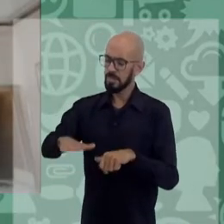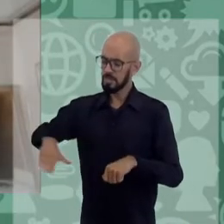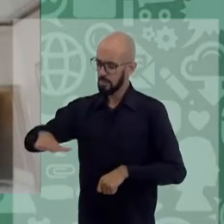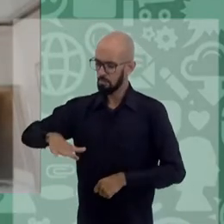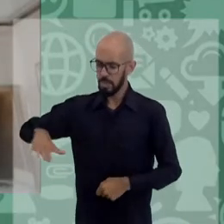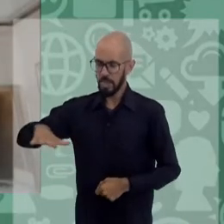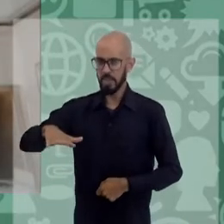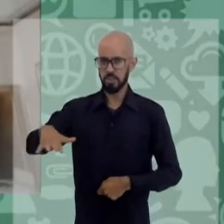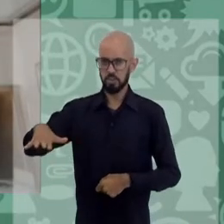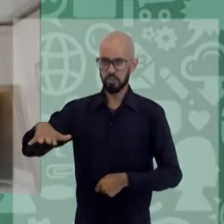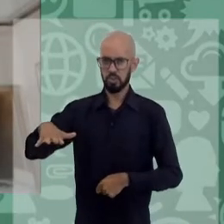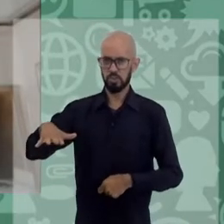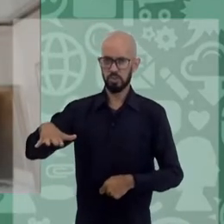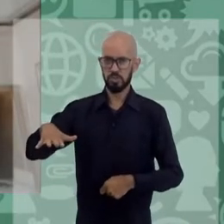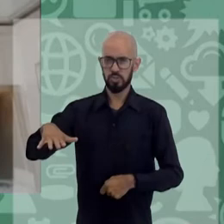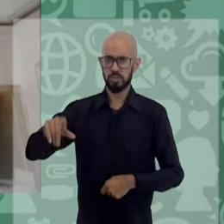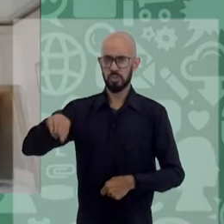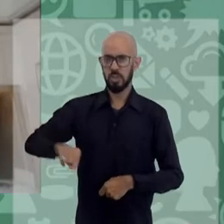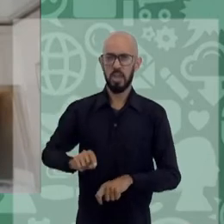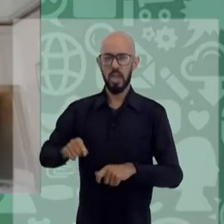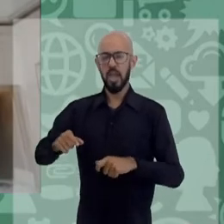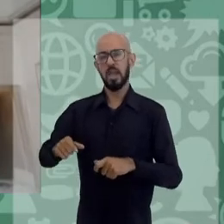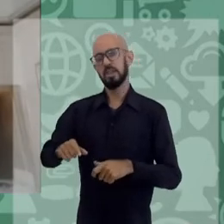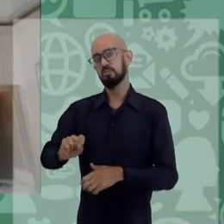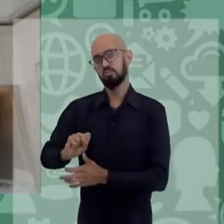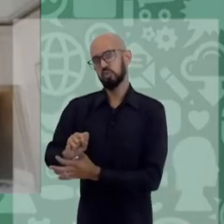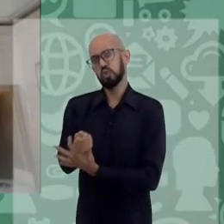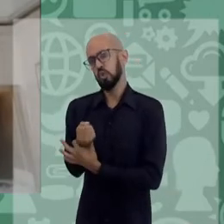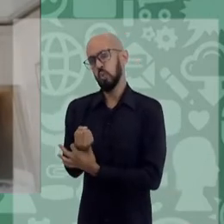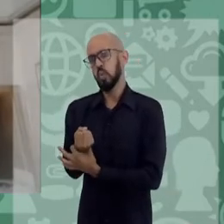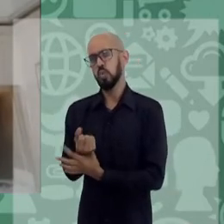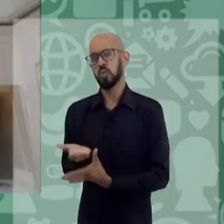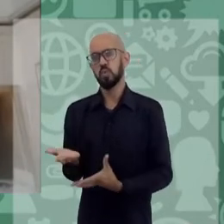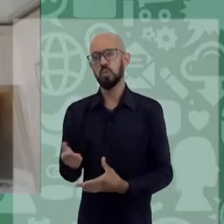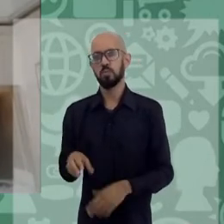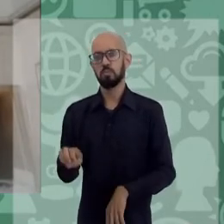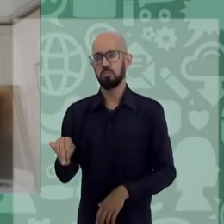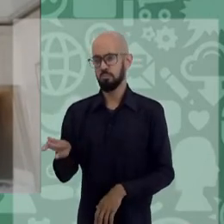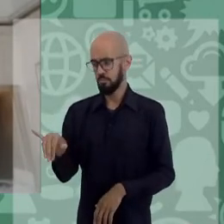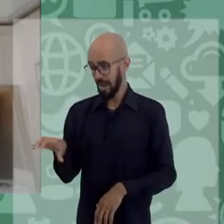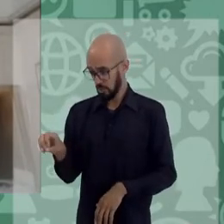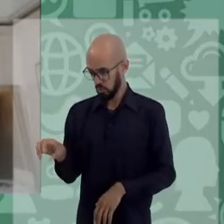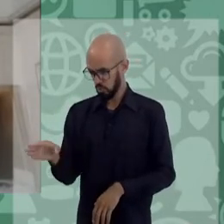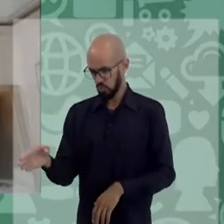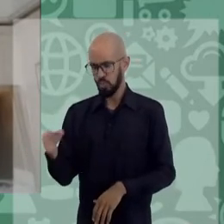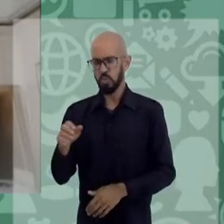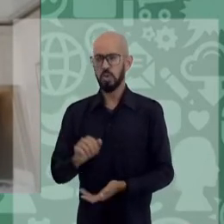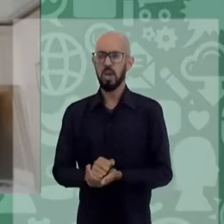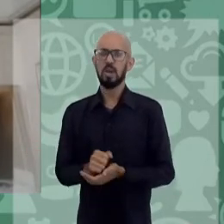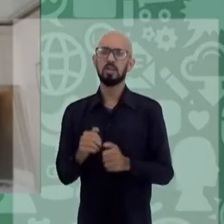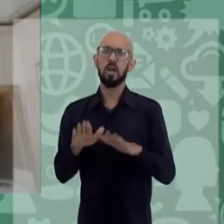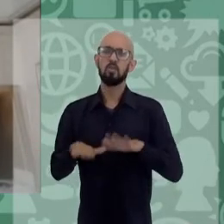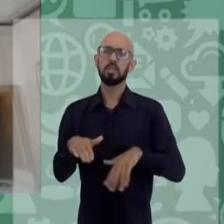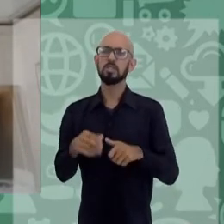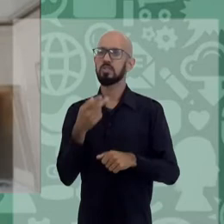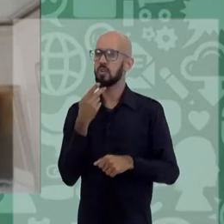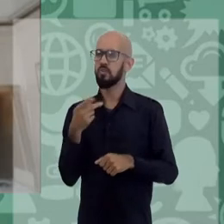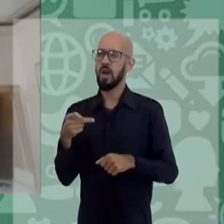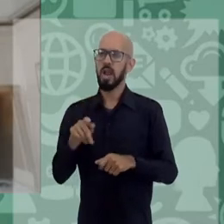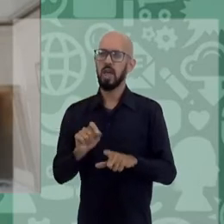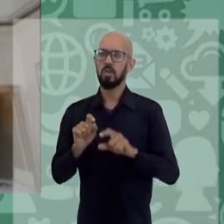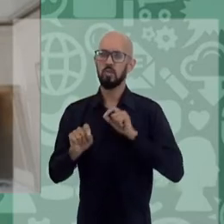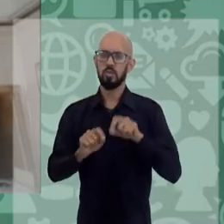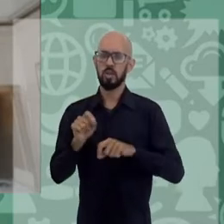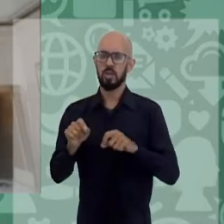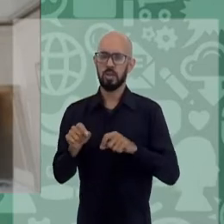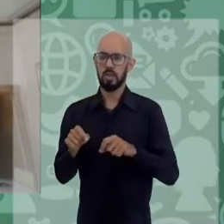ambiente, que eu disse anteriormente, que são considerados aí seguros, né, Márcio? A gente pode dizer, baseando